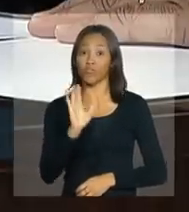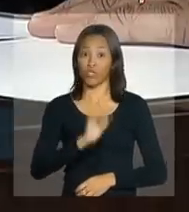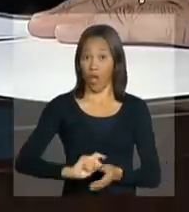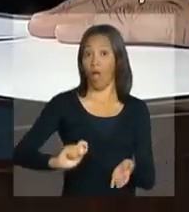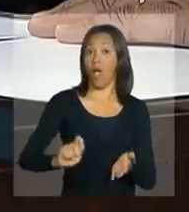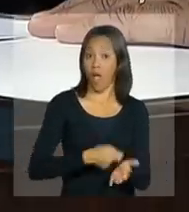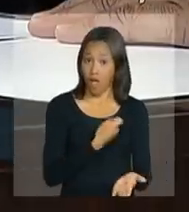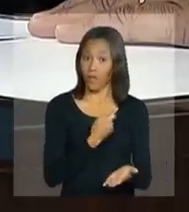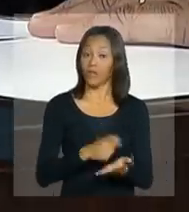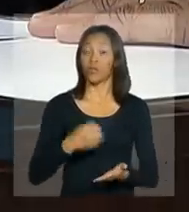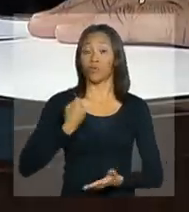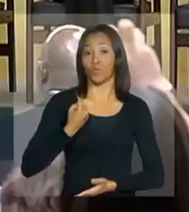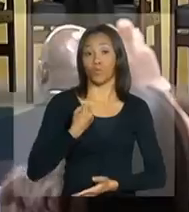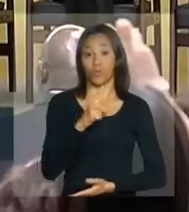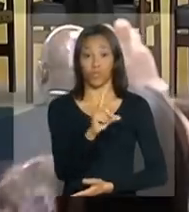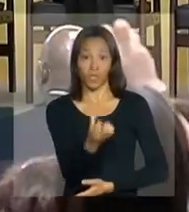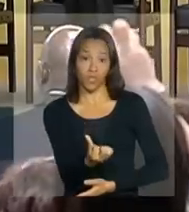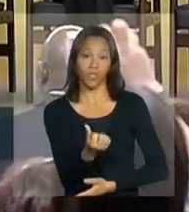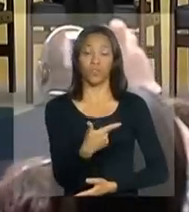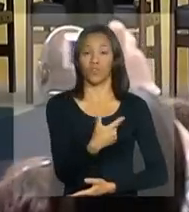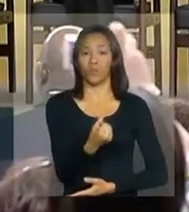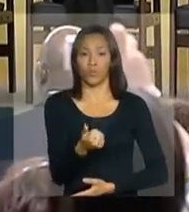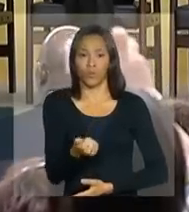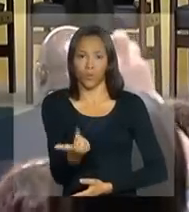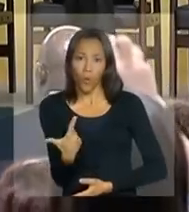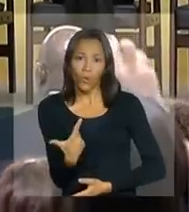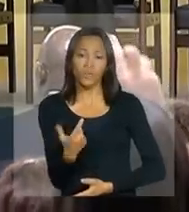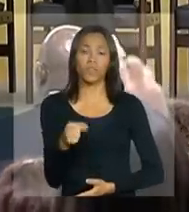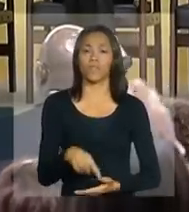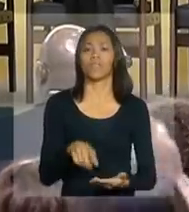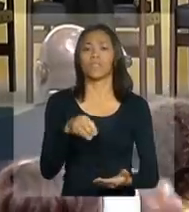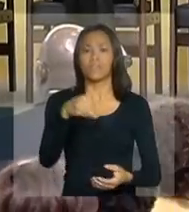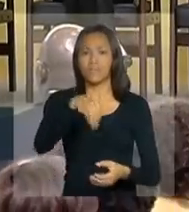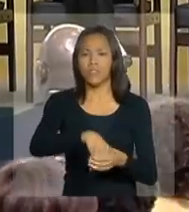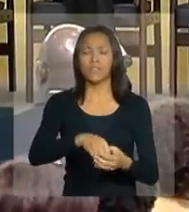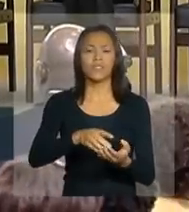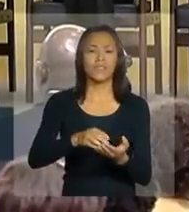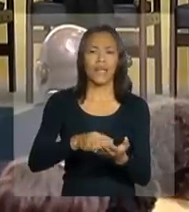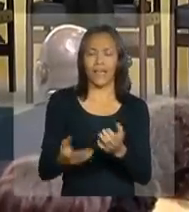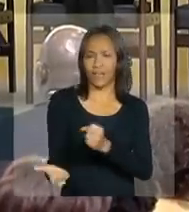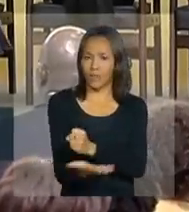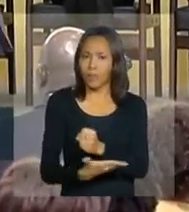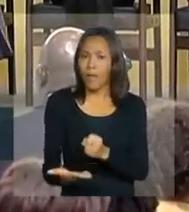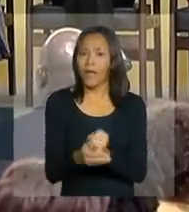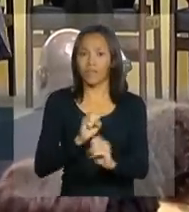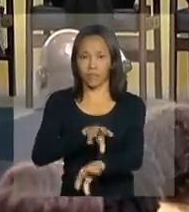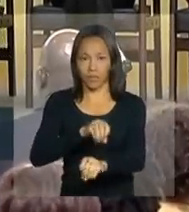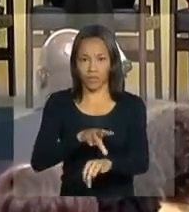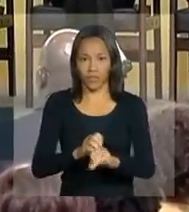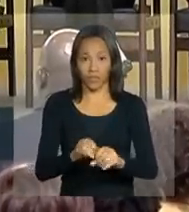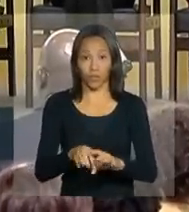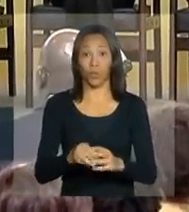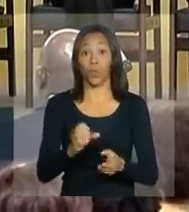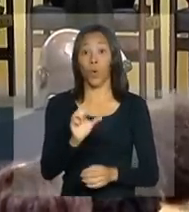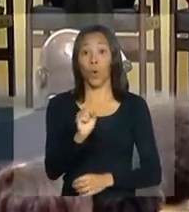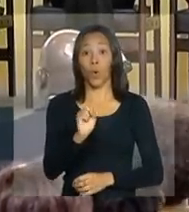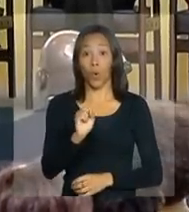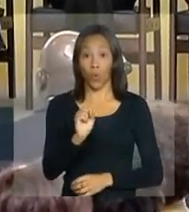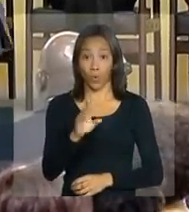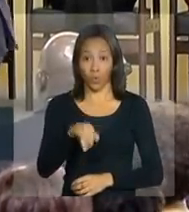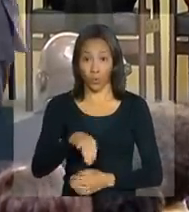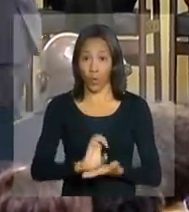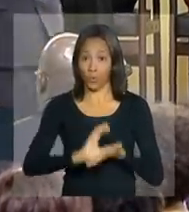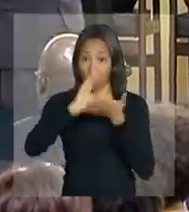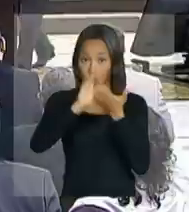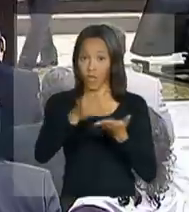parecer número 16 de 2012 da Câmara de Educação Básica do Conselho Nacional de Educação que